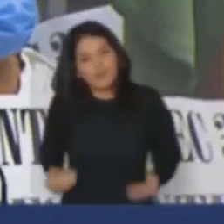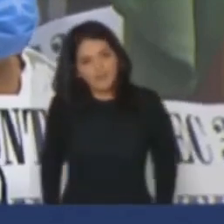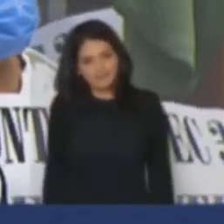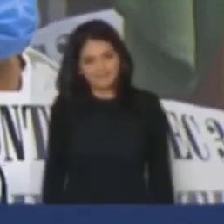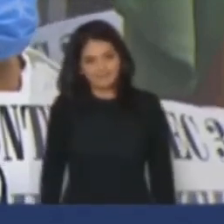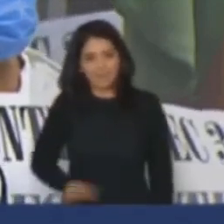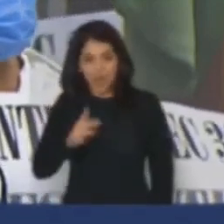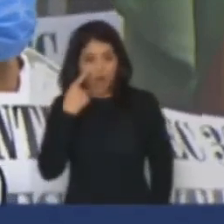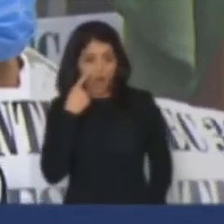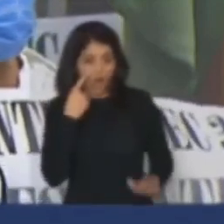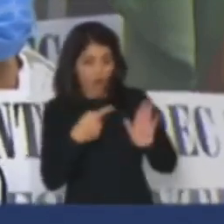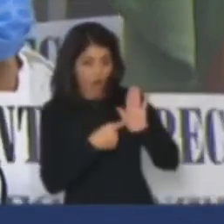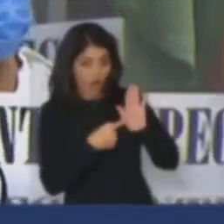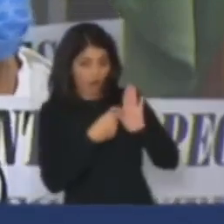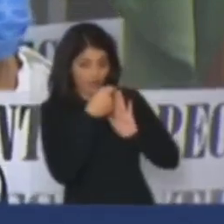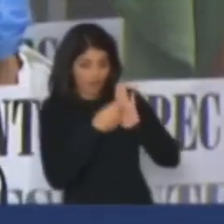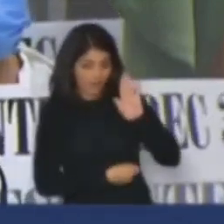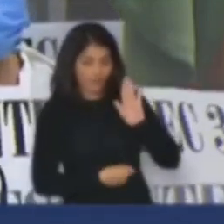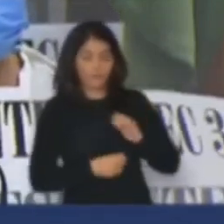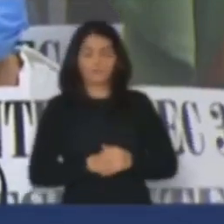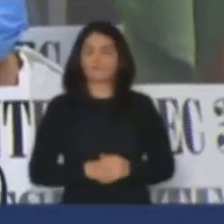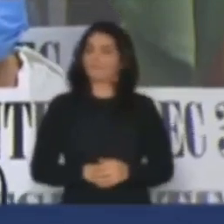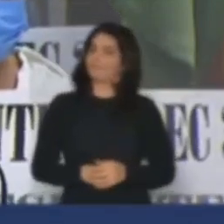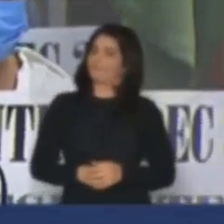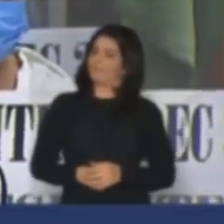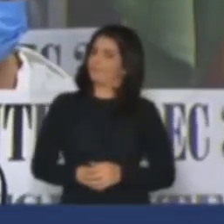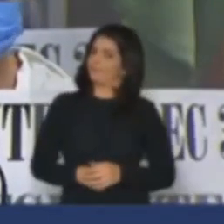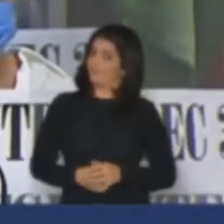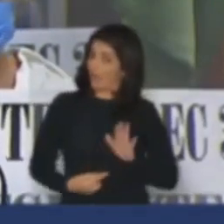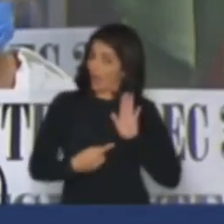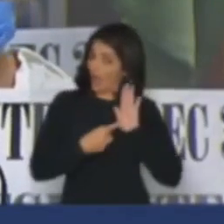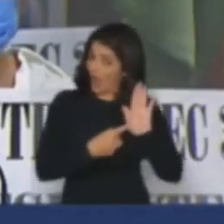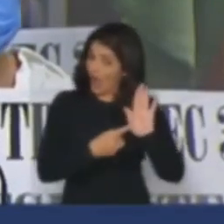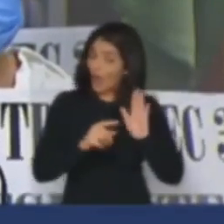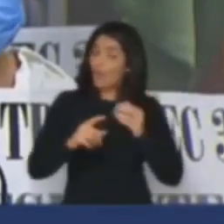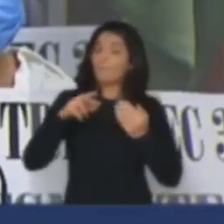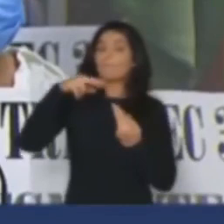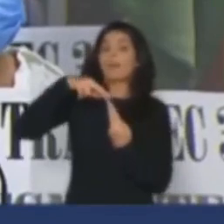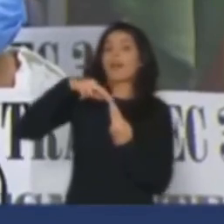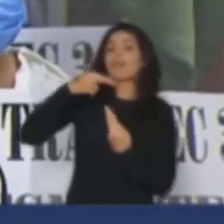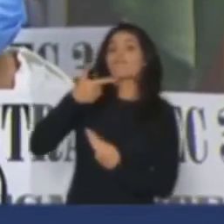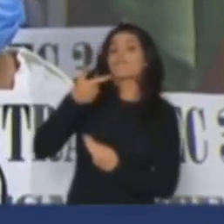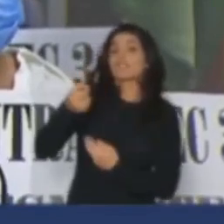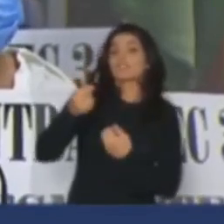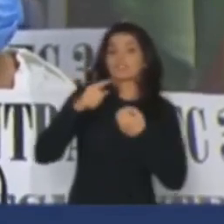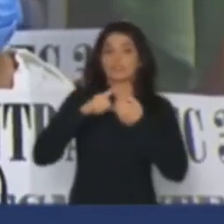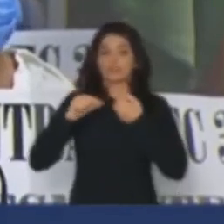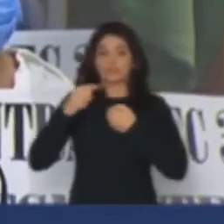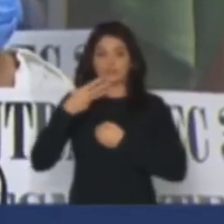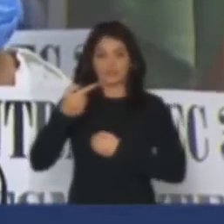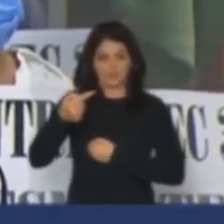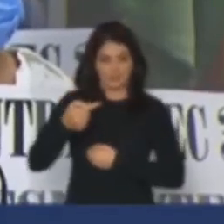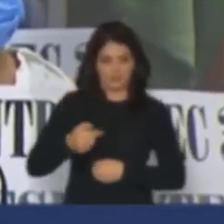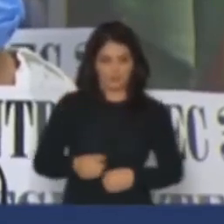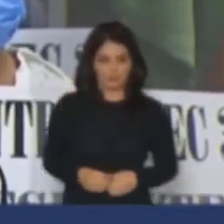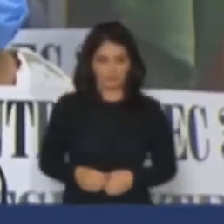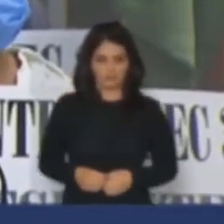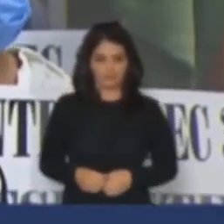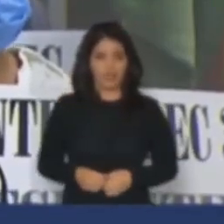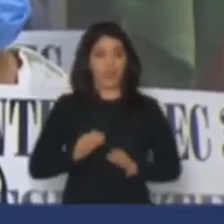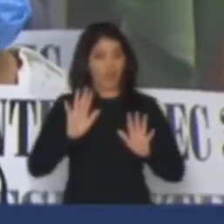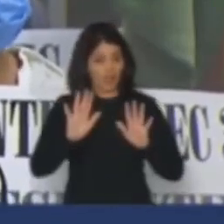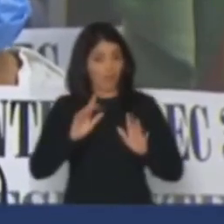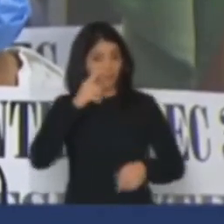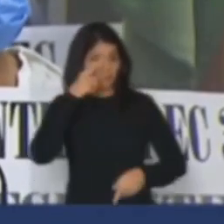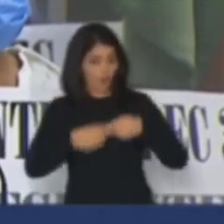tem esta pérola que está aqui na PEC 32, que é o parágrafo 20 do artigo 37. É